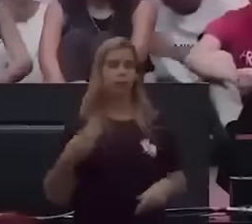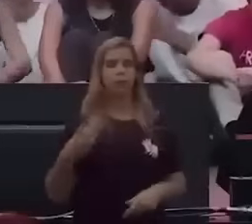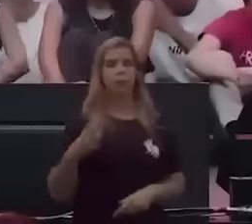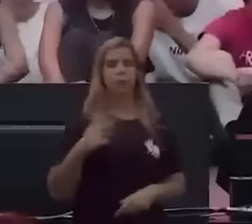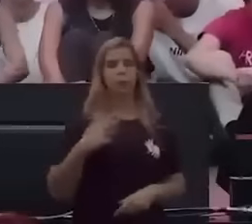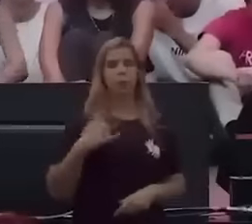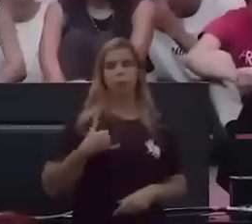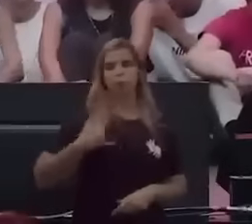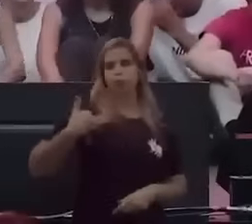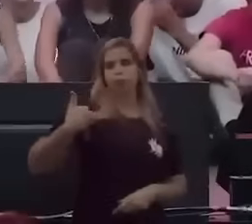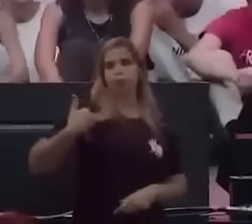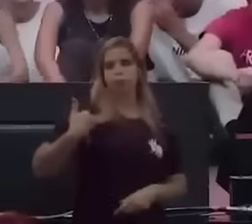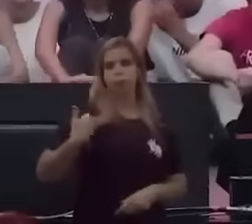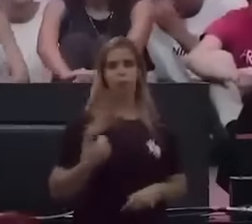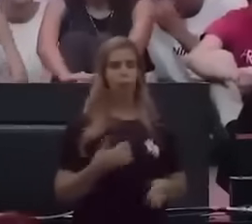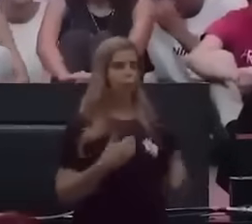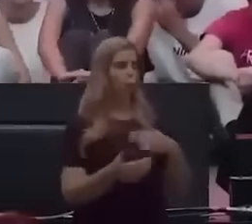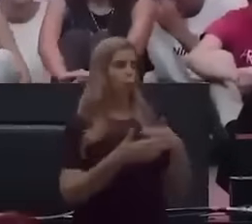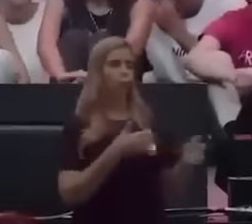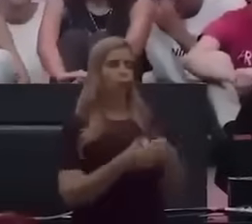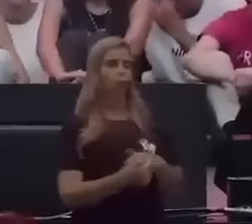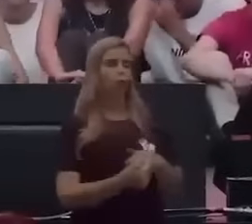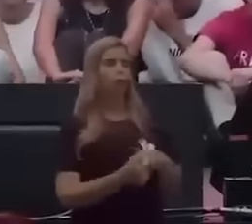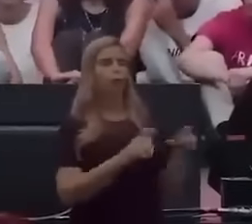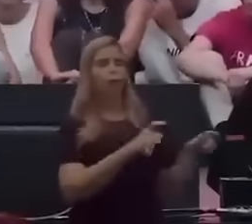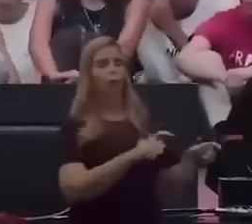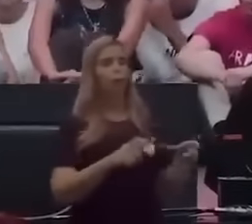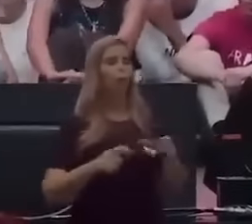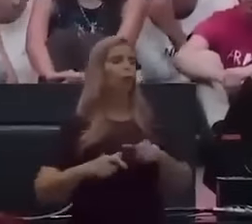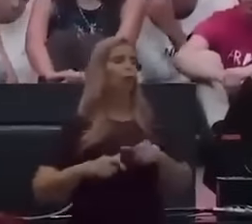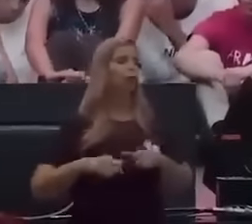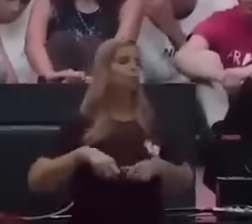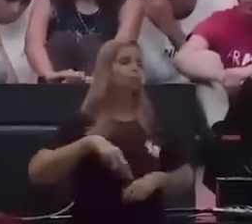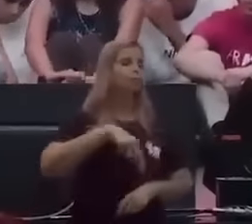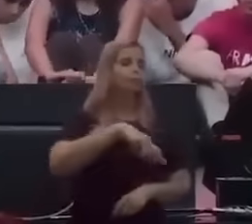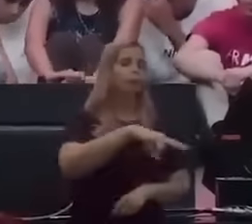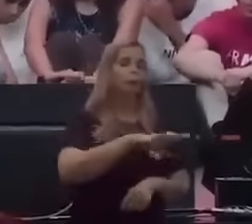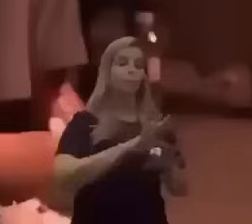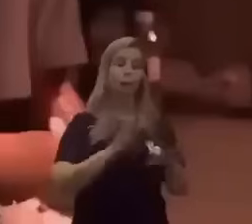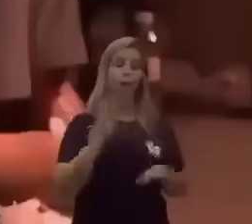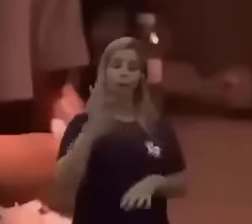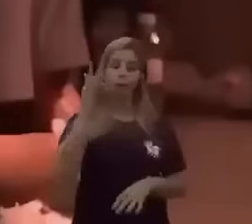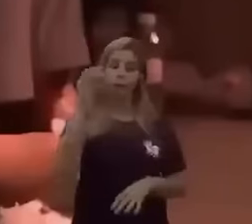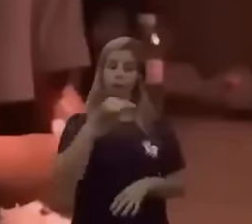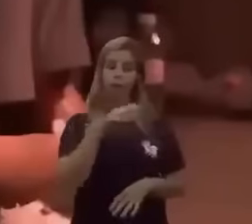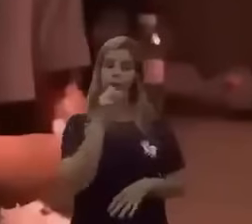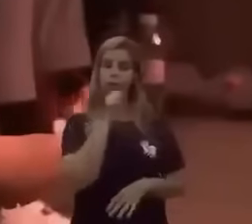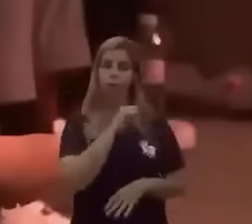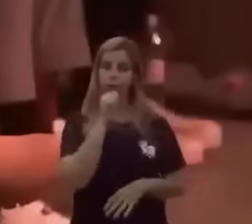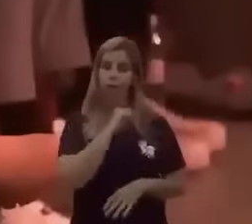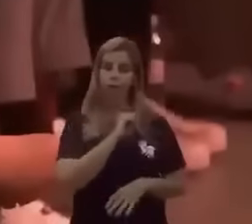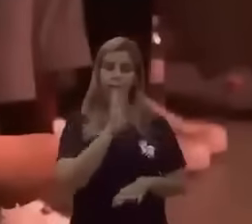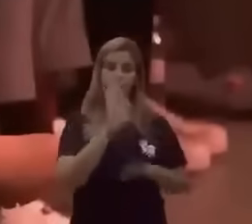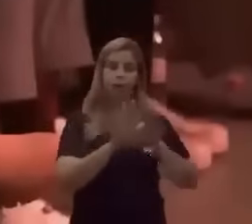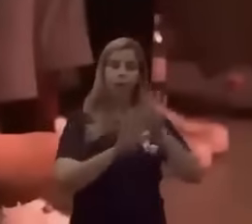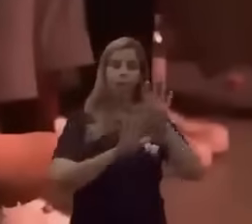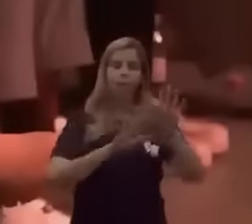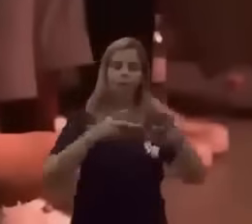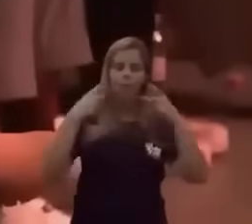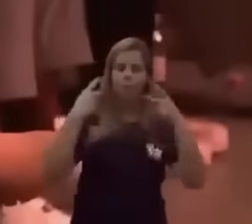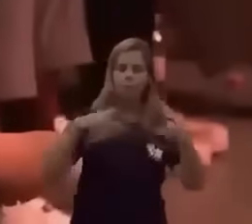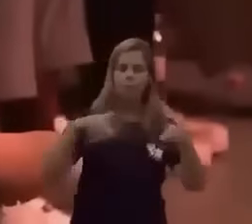querias, quando porém fores velho, estenderás as mãos, e outro te cingirá, te pregará,